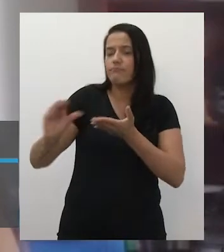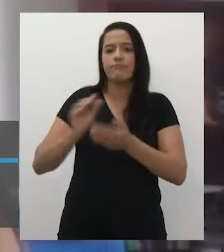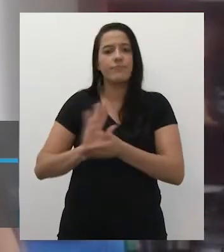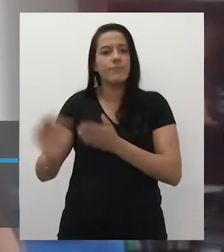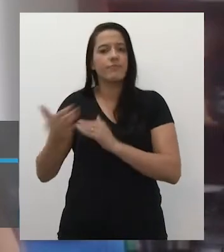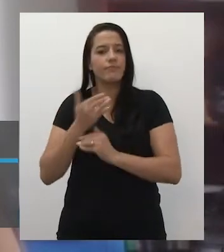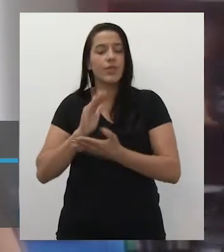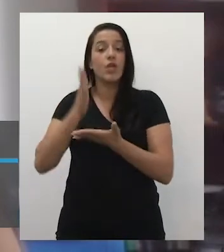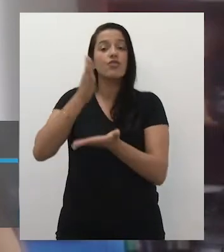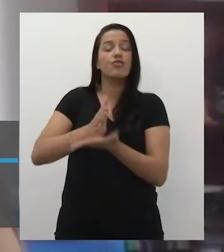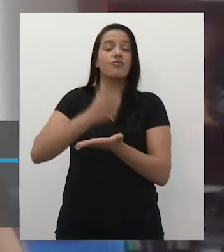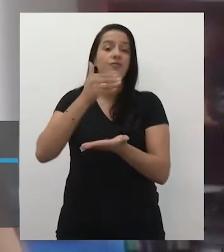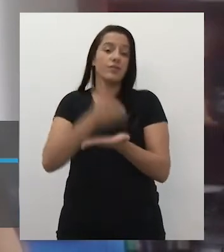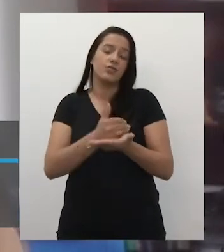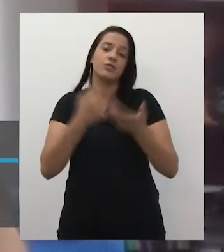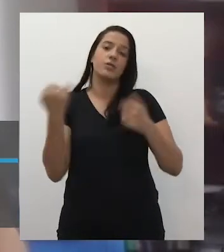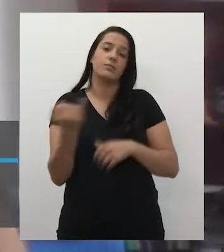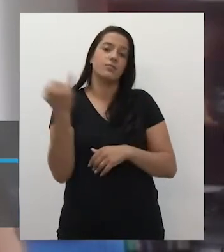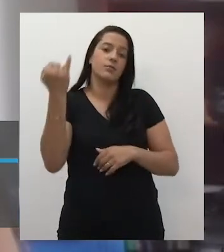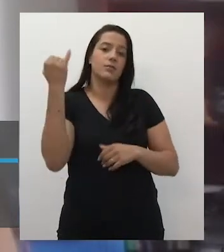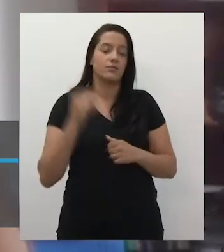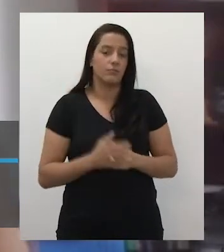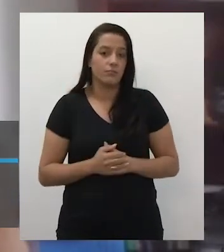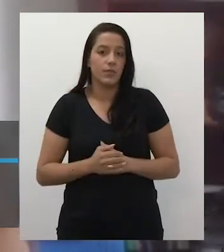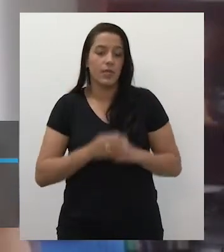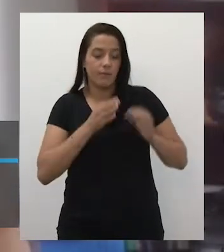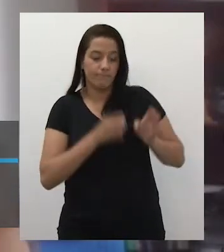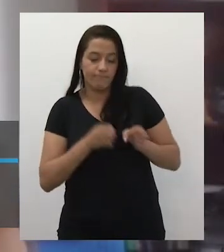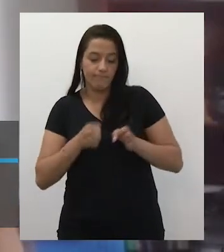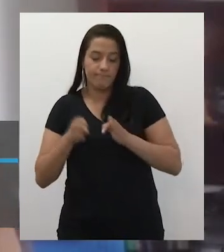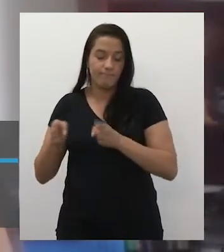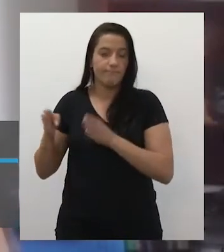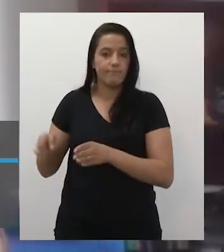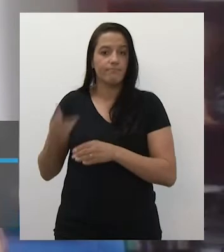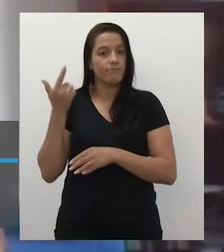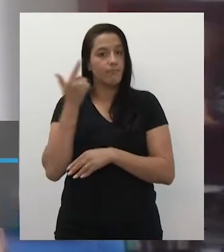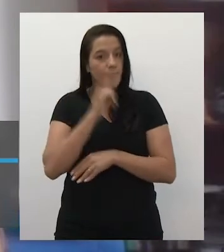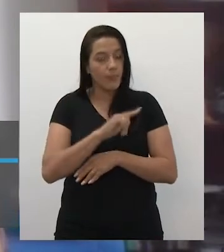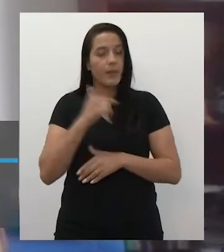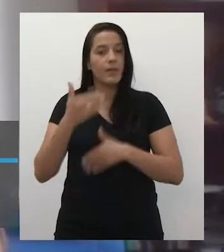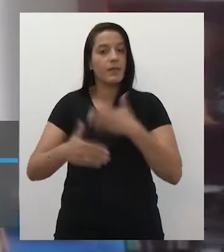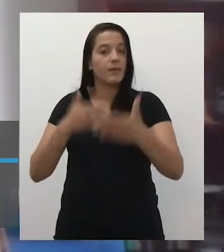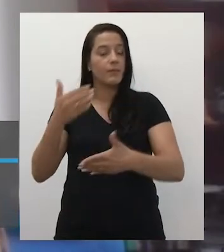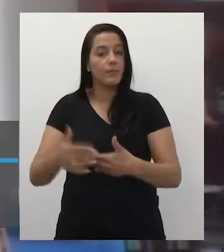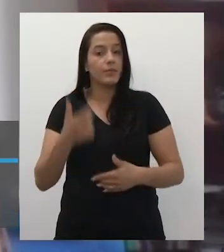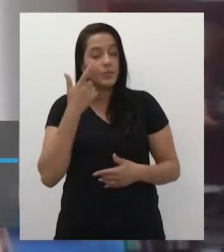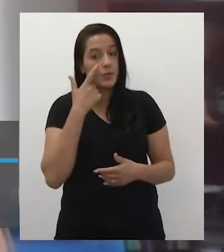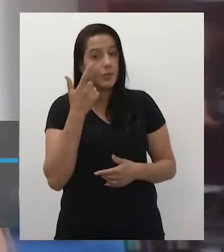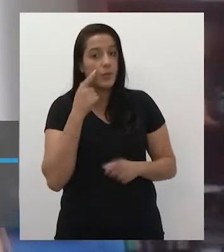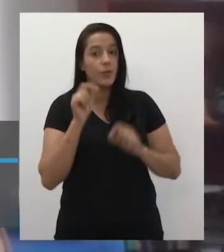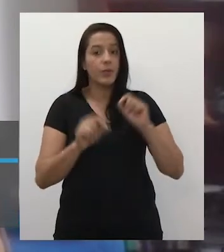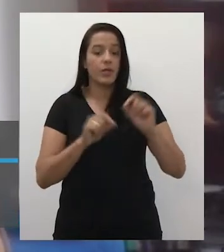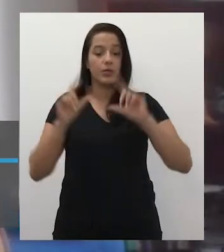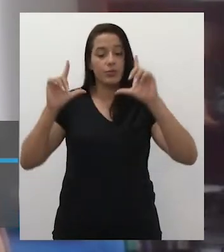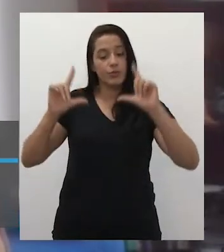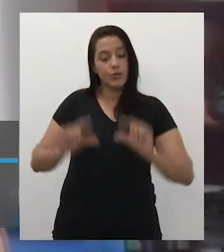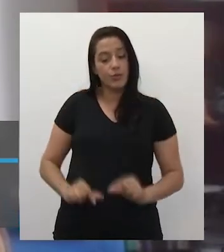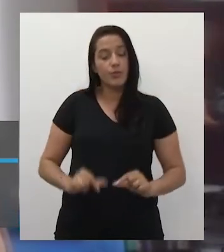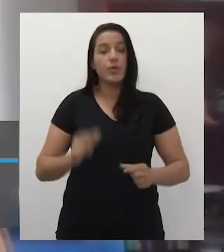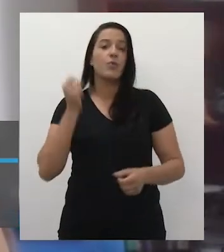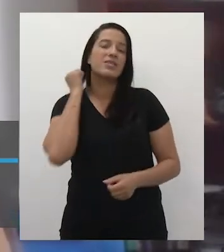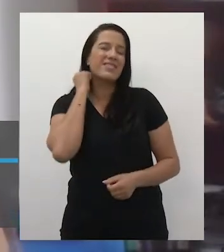gente estivesse falando de robozinhos, muito pelo contrário, né? A gente tem rotinas lotadas e nós temos facilidades para algumas